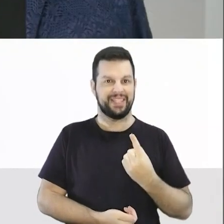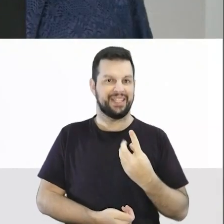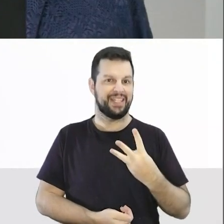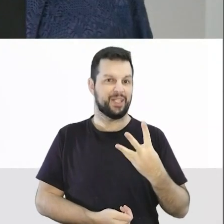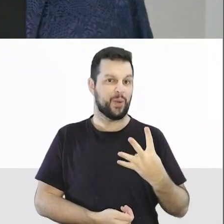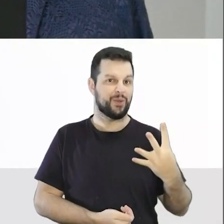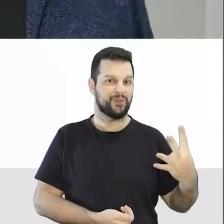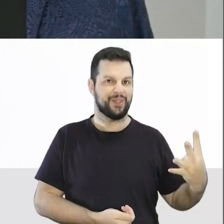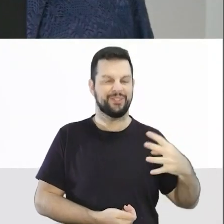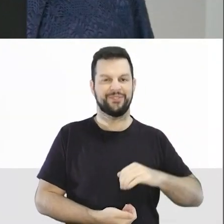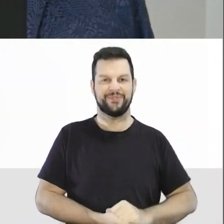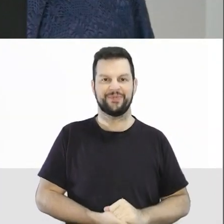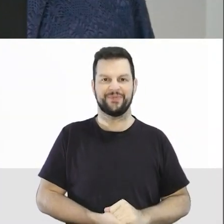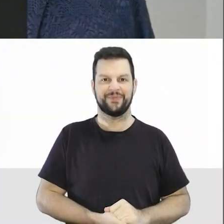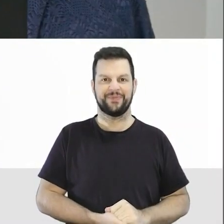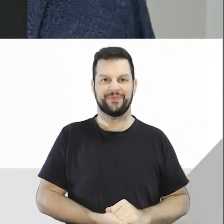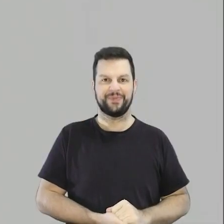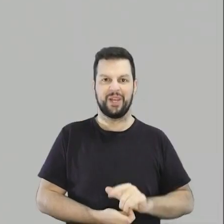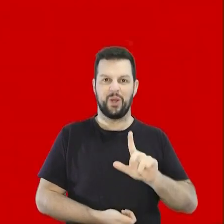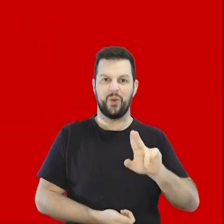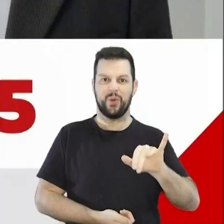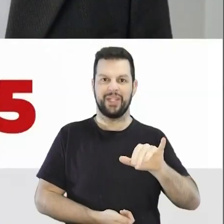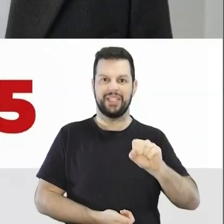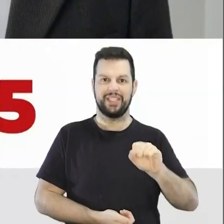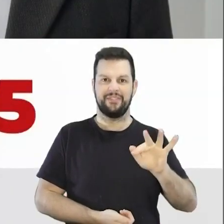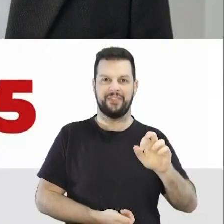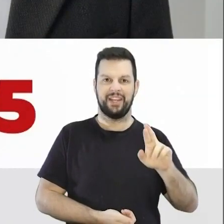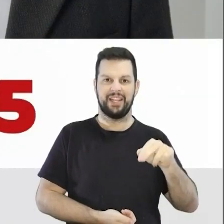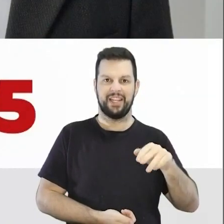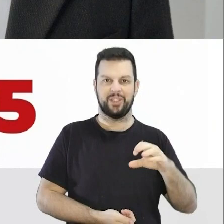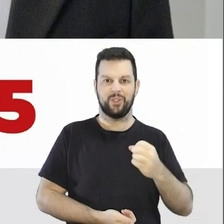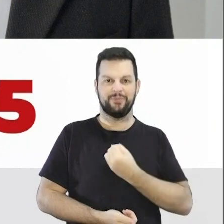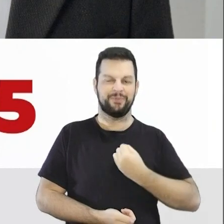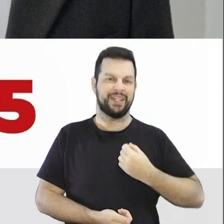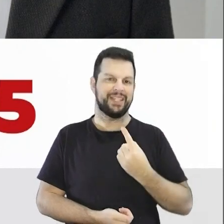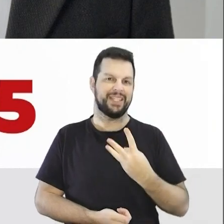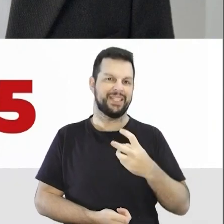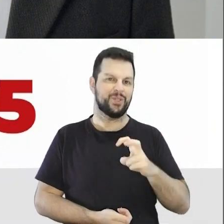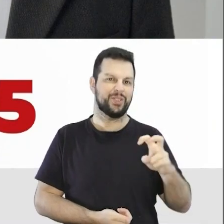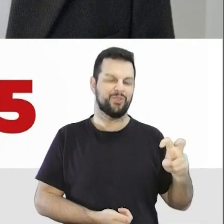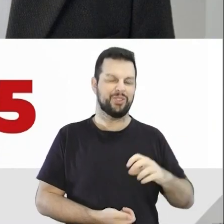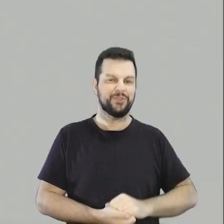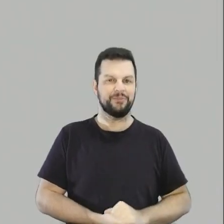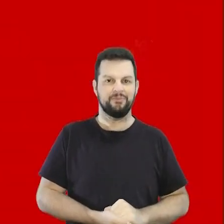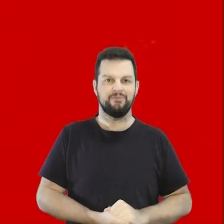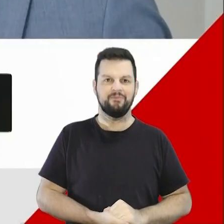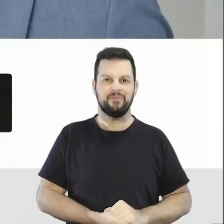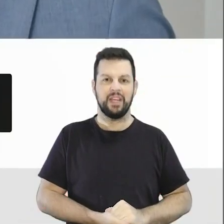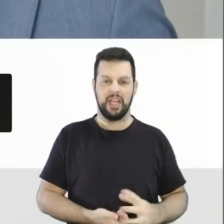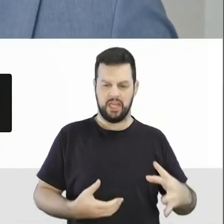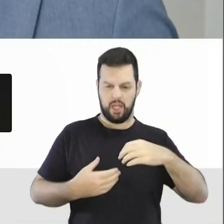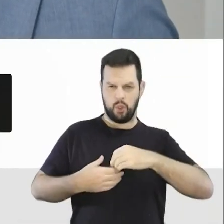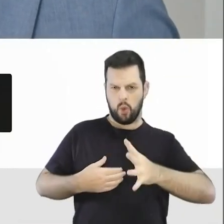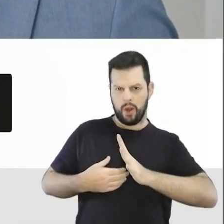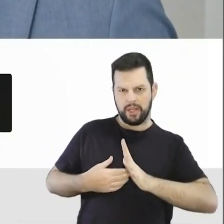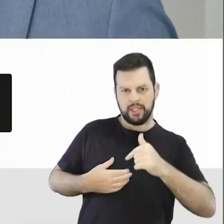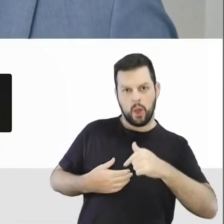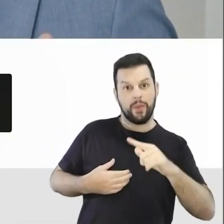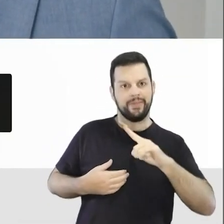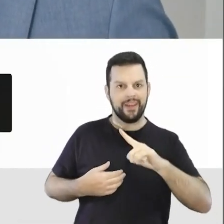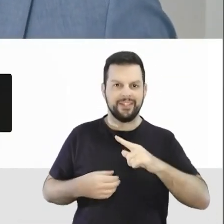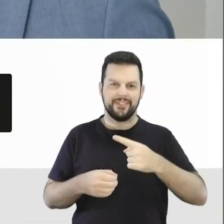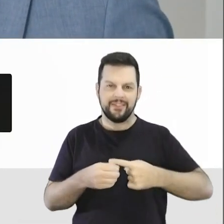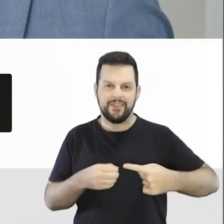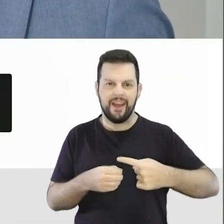Robalo, 13444. Painardi, 13555. Carrego no meu coração